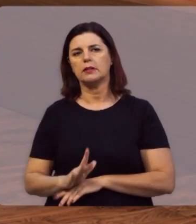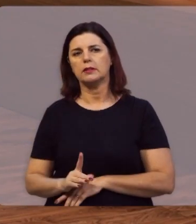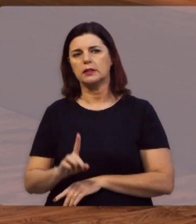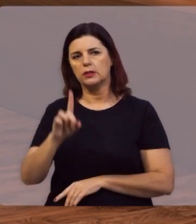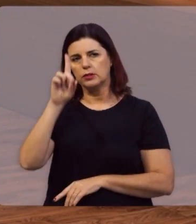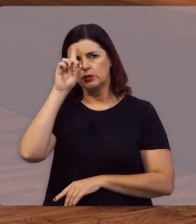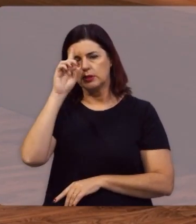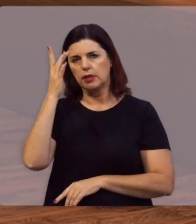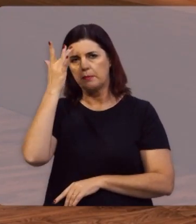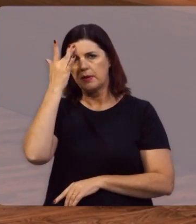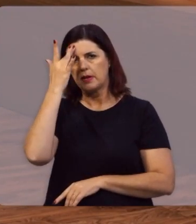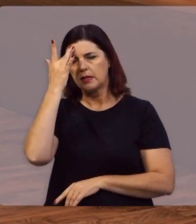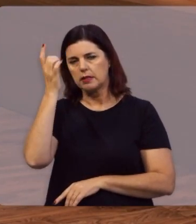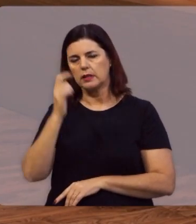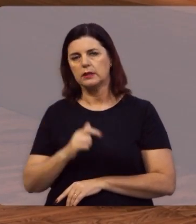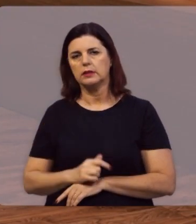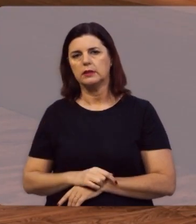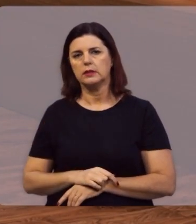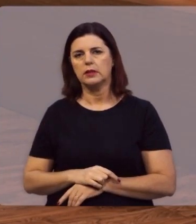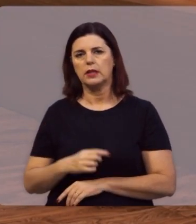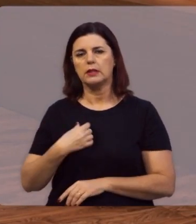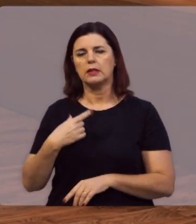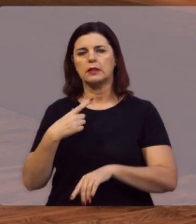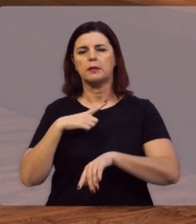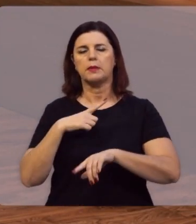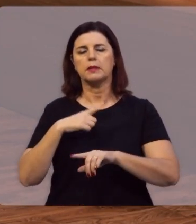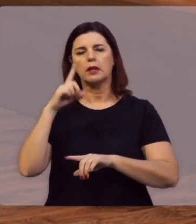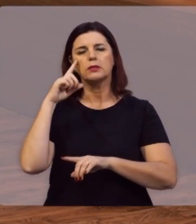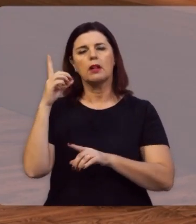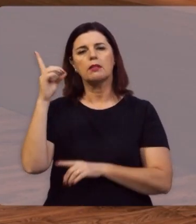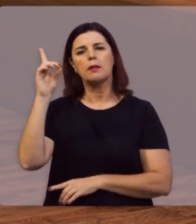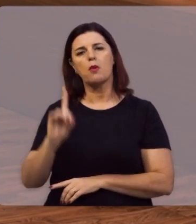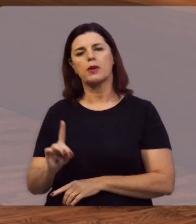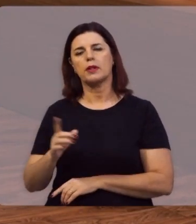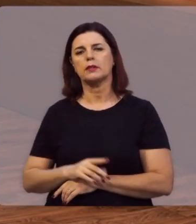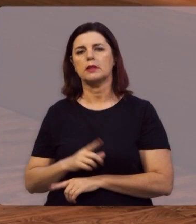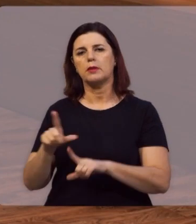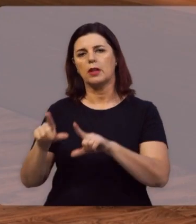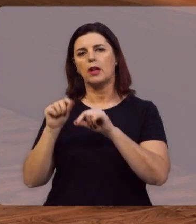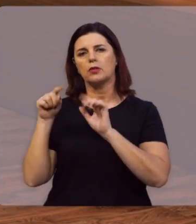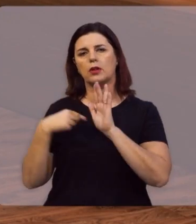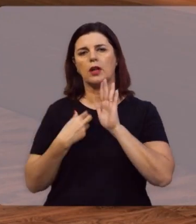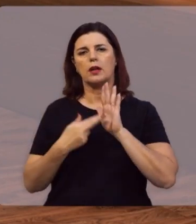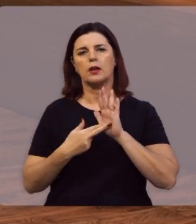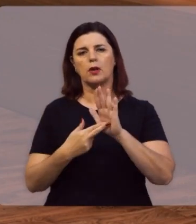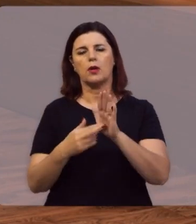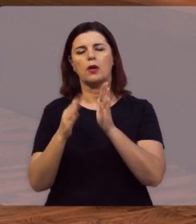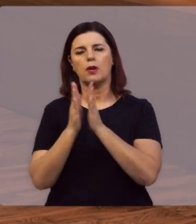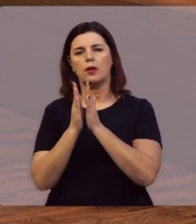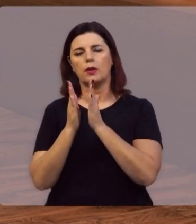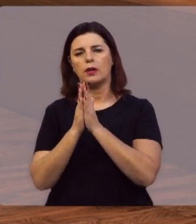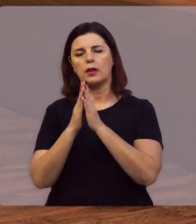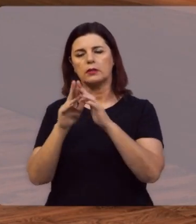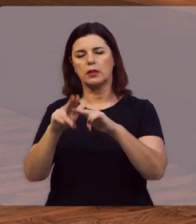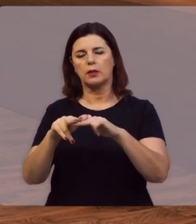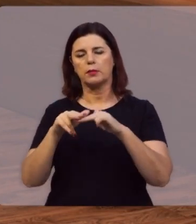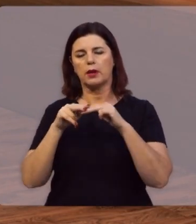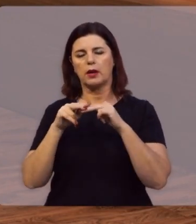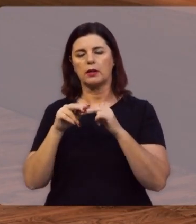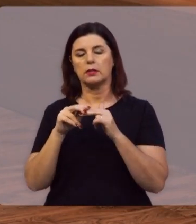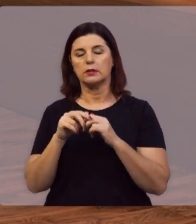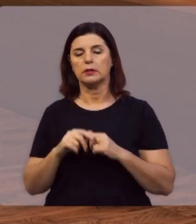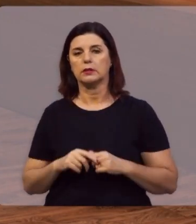de amanhã de civismo de espírito democrático para escolher os nossos representantes em oração pela nação brasileira